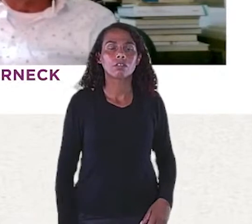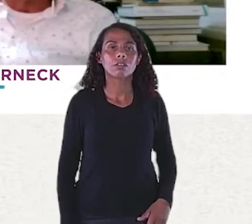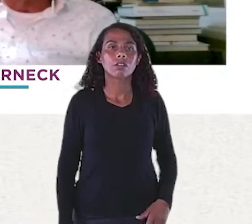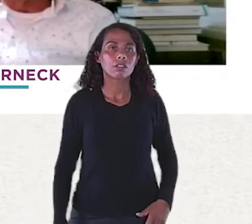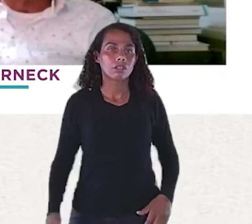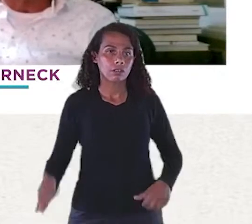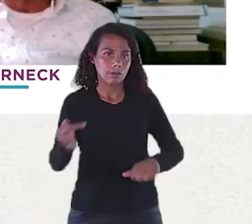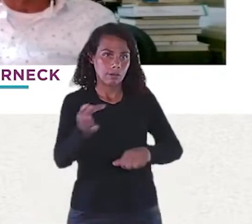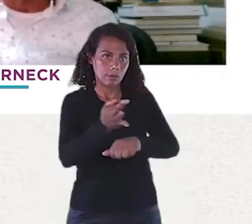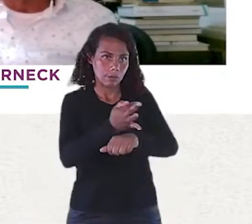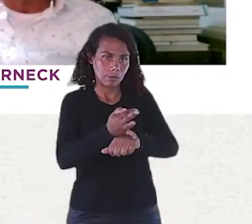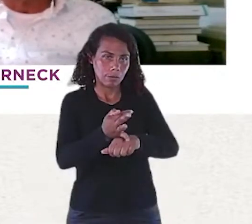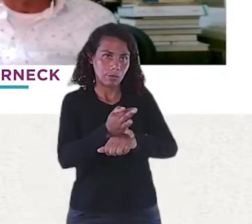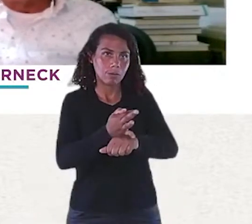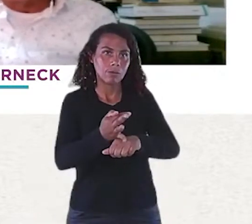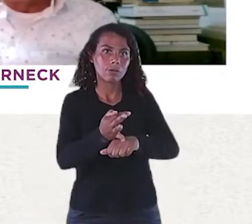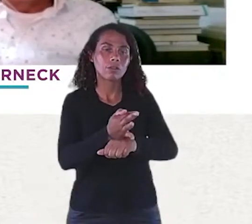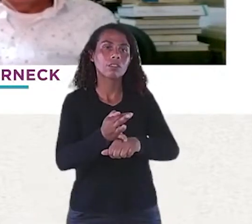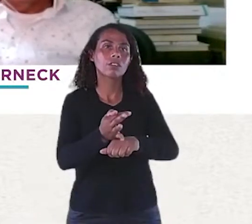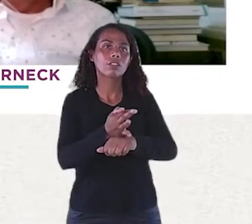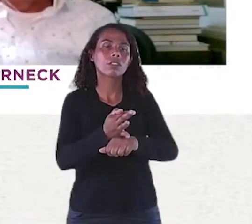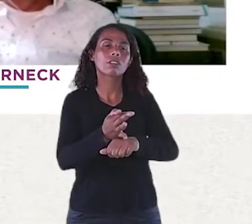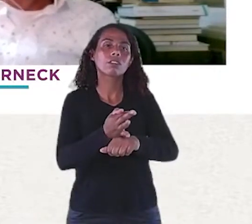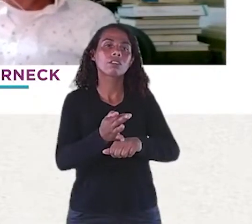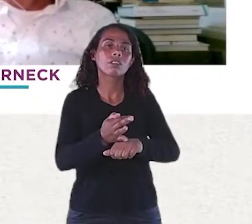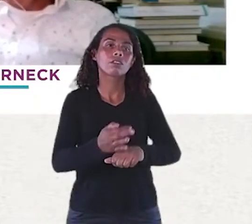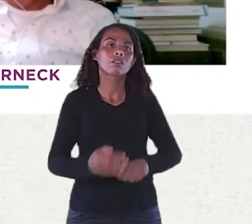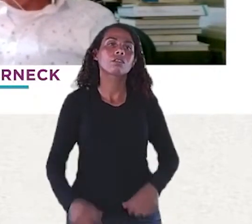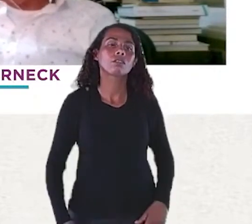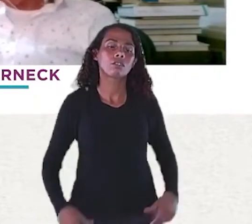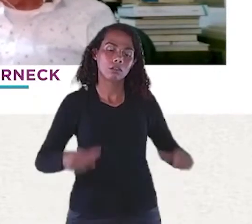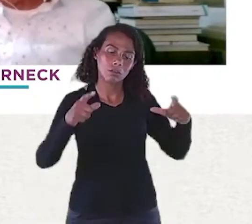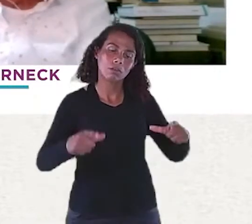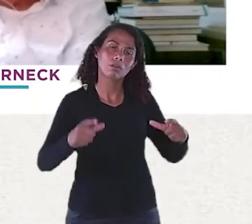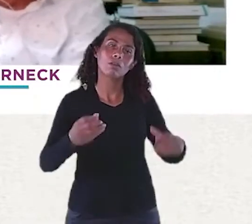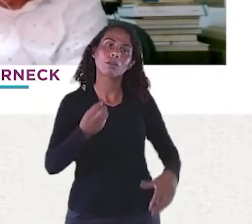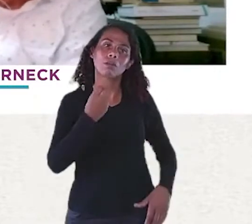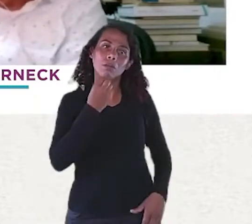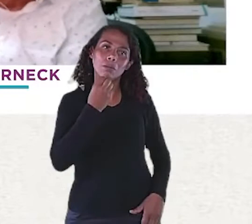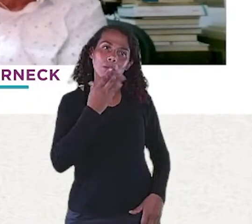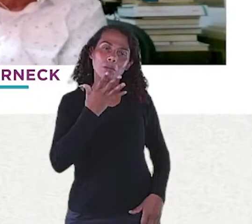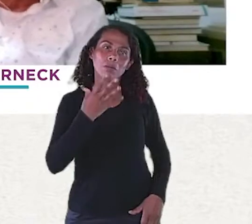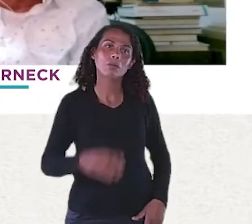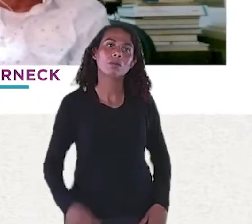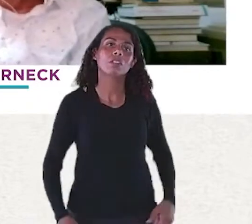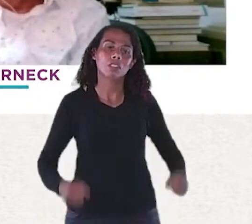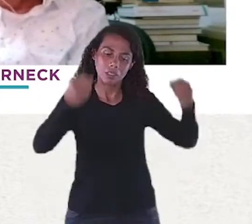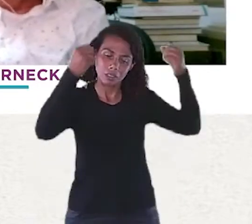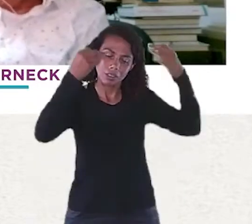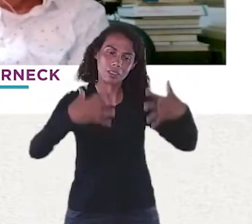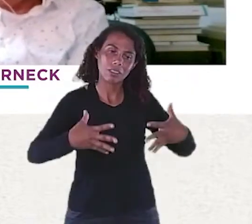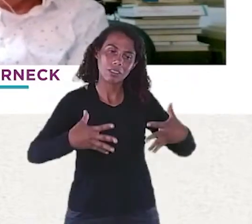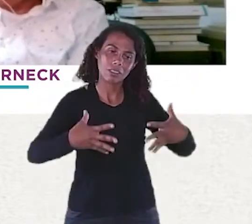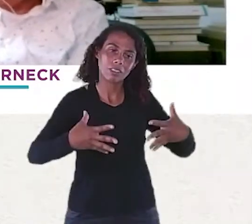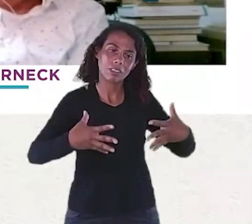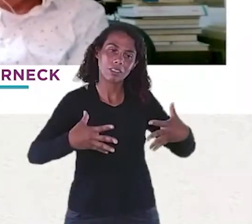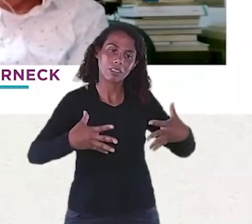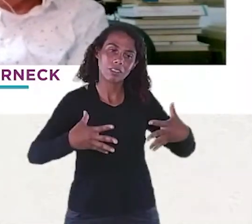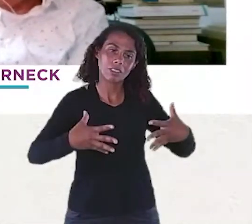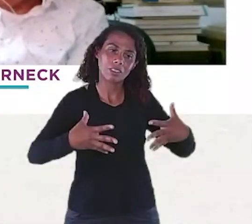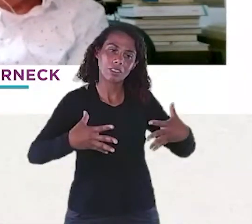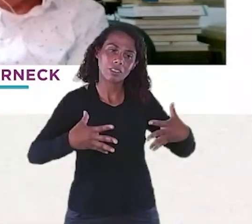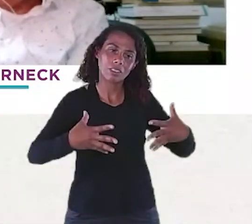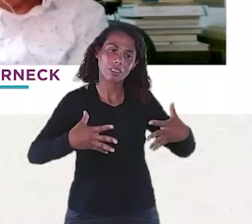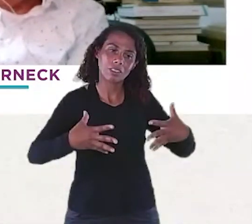no Paraíso, que Deus concedeu à humanidade direito de passar 15 dias no céu. E foi um fracasso. Deu